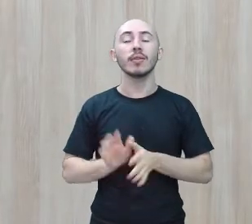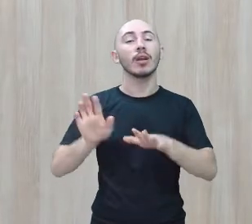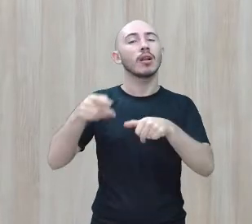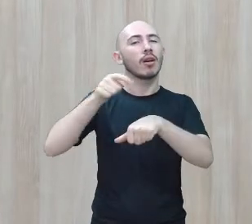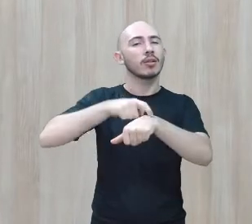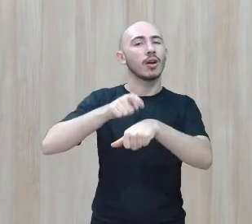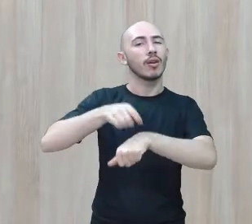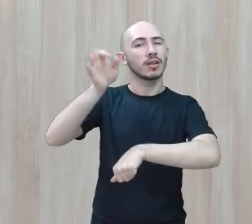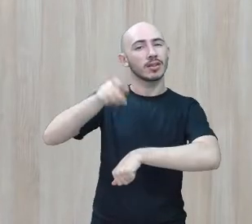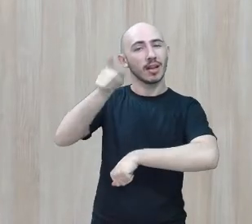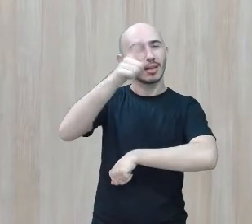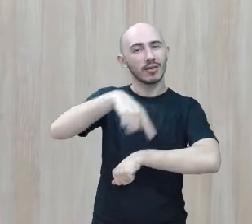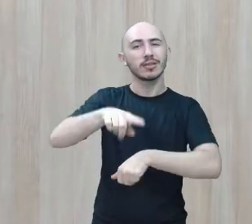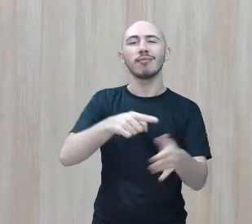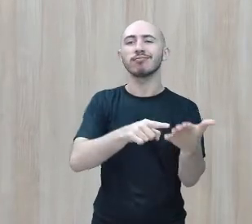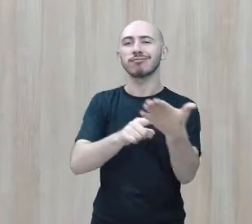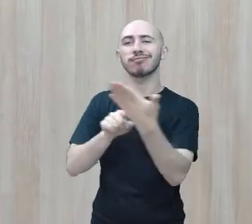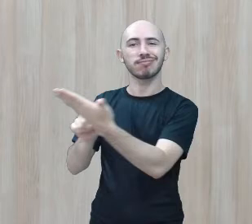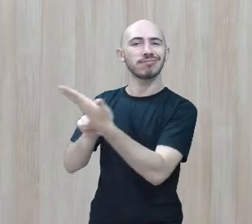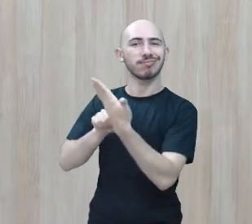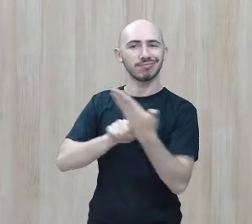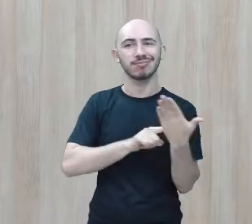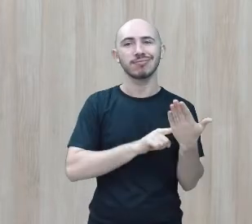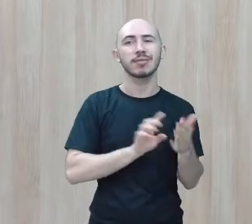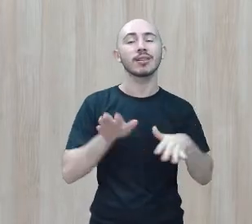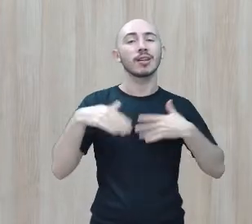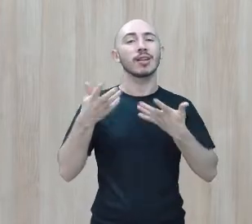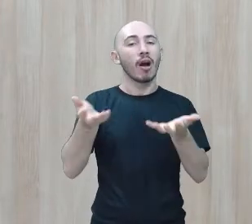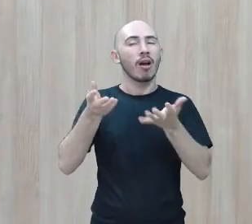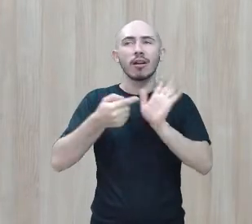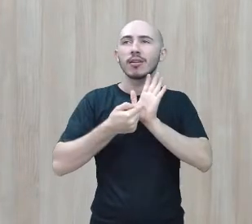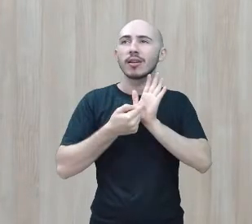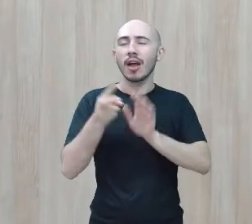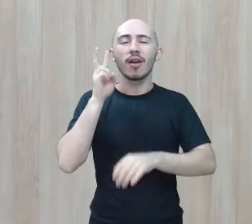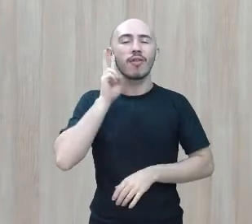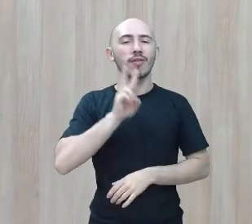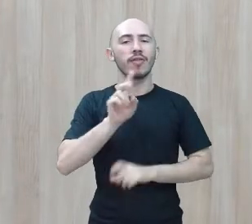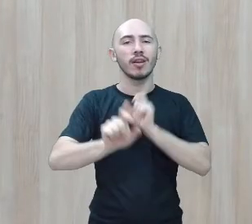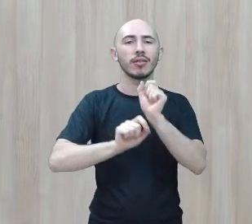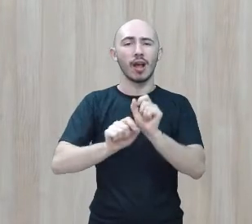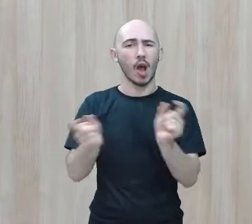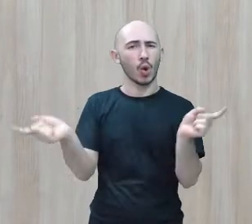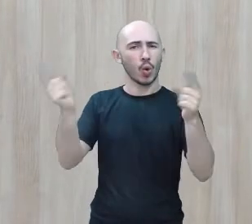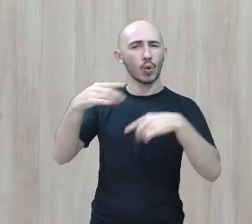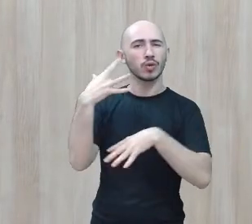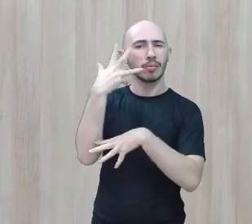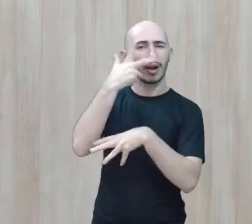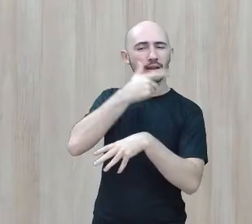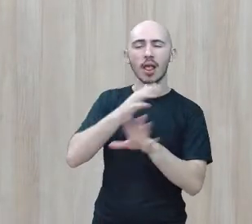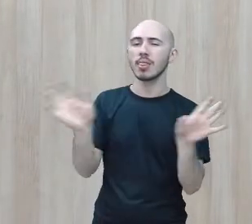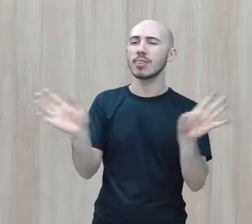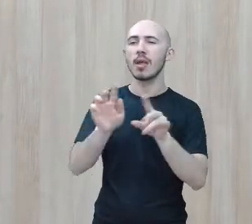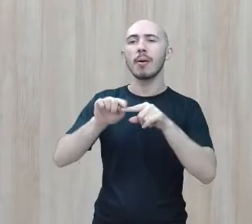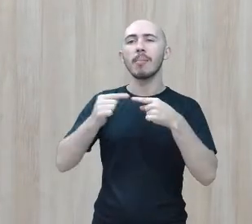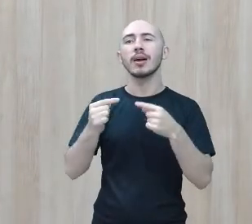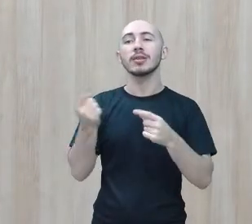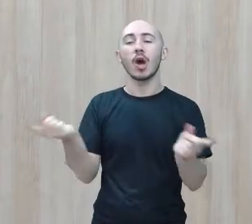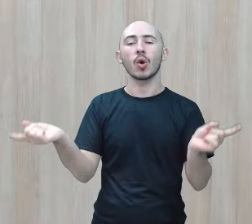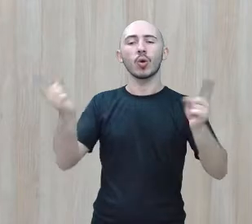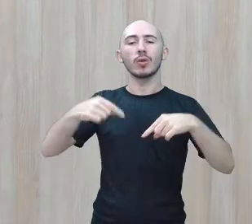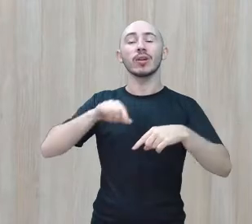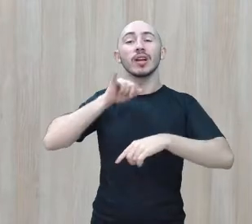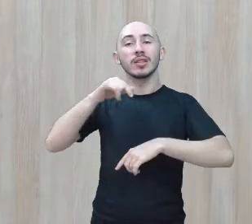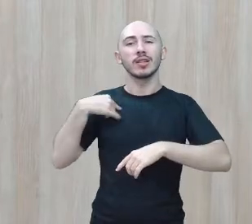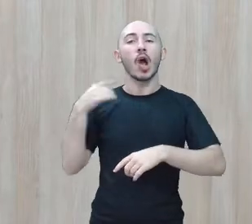certa, vocês vão mostrar para a gente. E aí, eu quero ver. Não será um concurso de beleza, não. Vai ser o concurso de quem